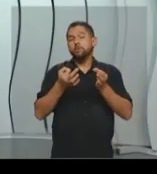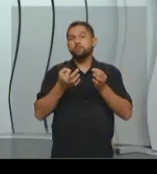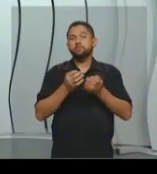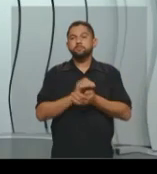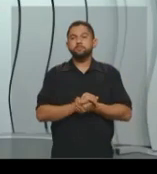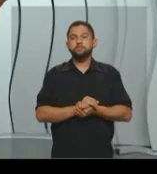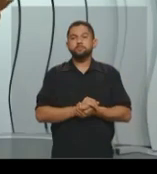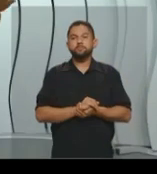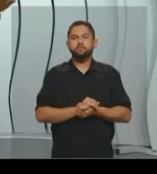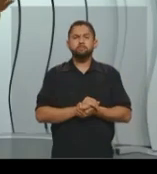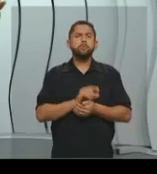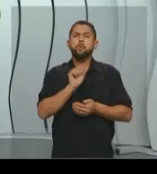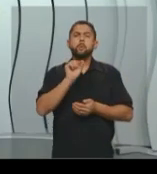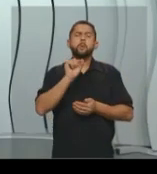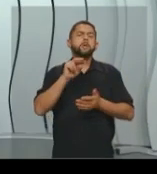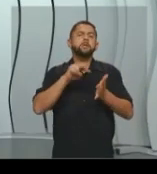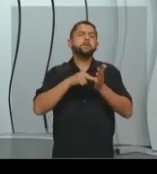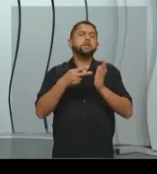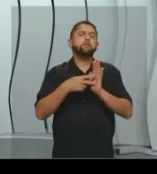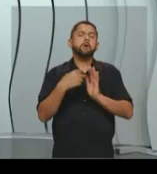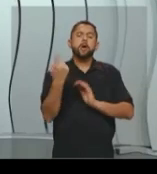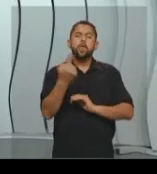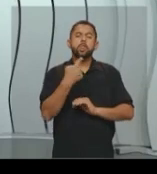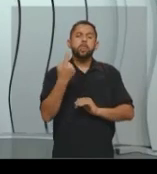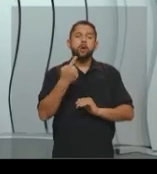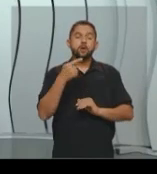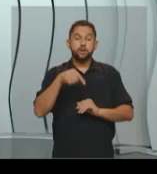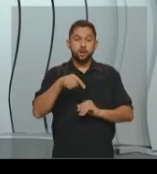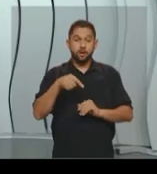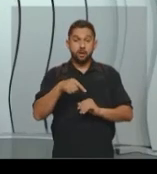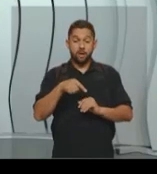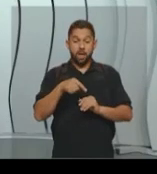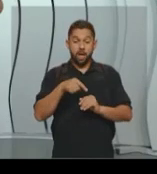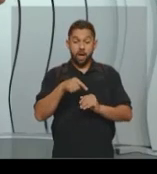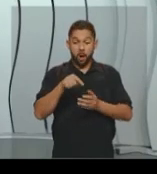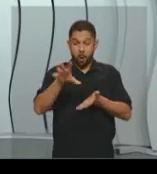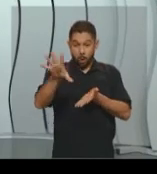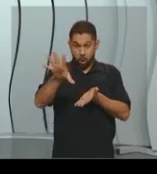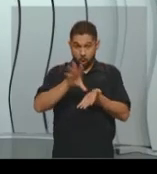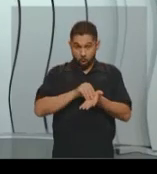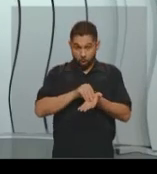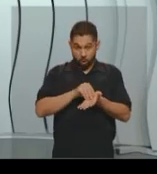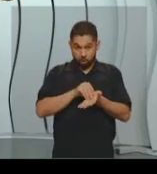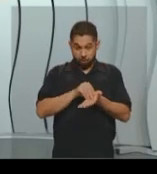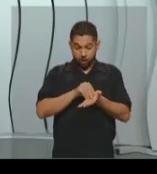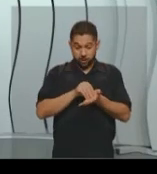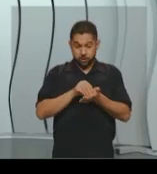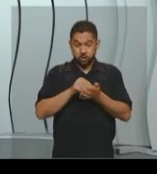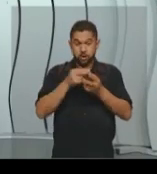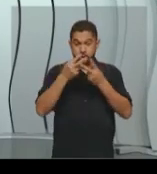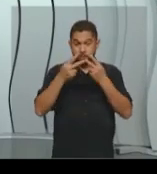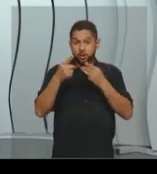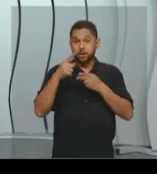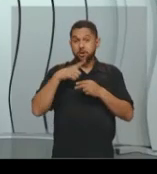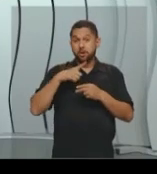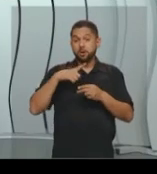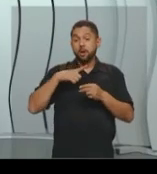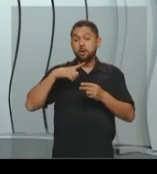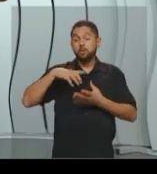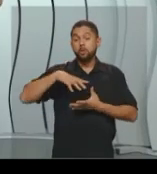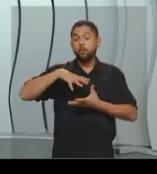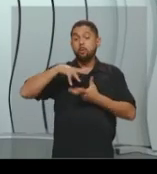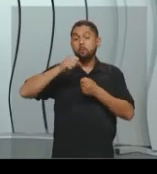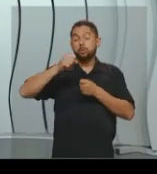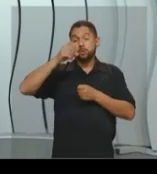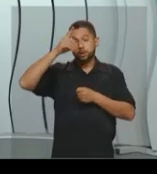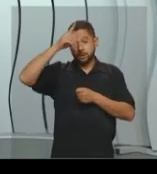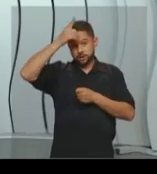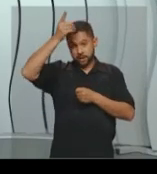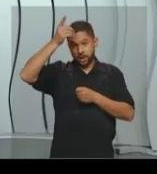nós somos nesse mundo? Nós somos cópias de algo que está num outro mundo, no mundo das ideias, no